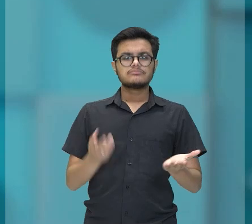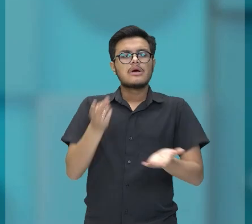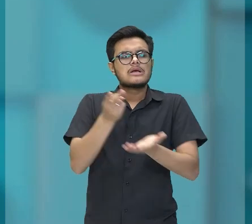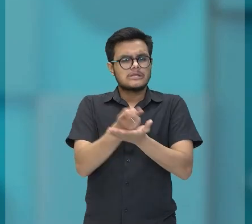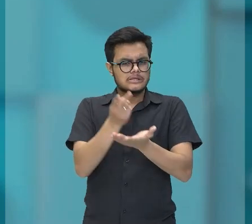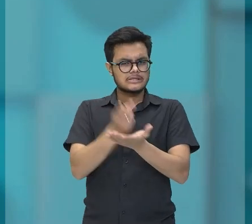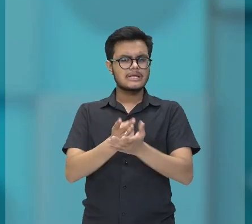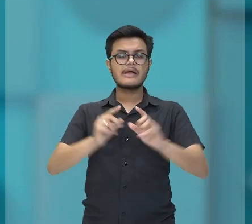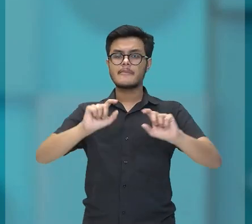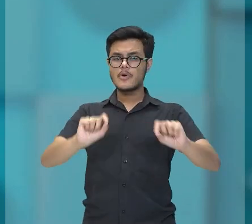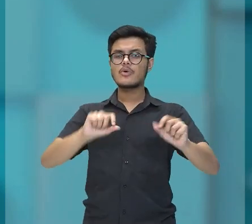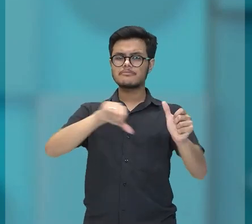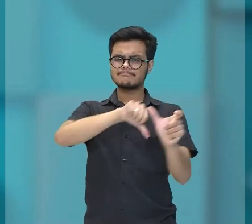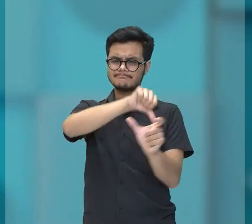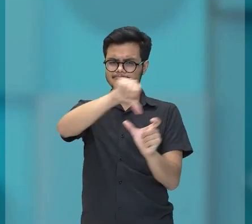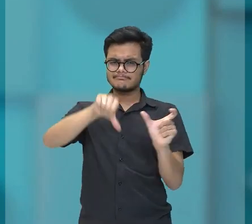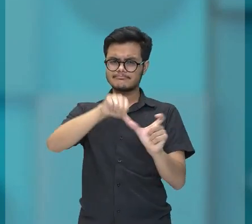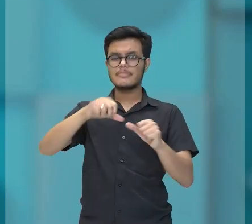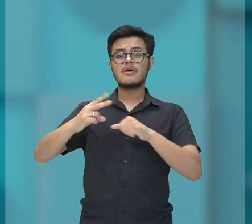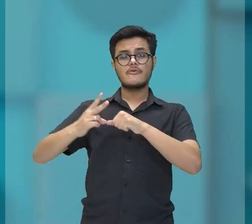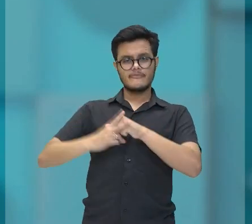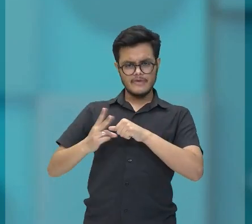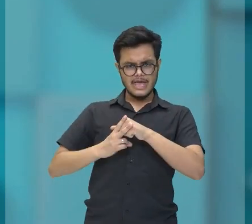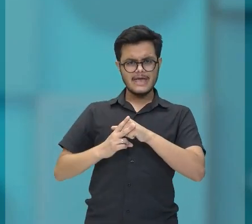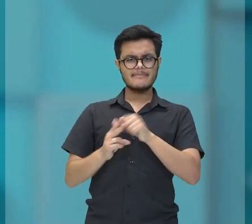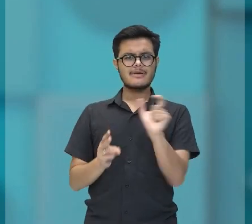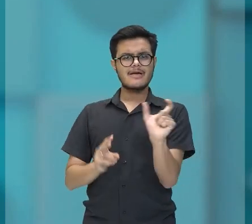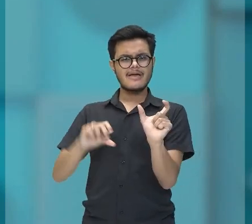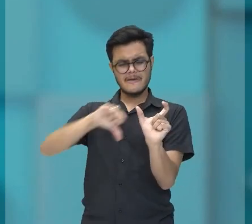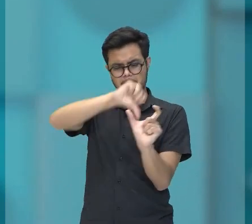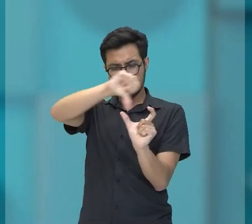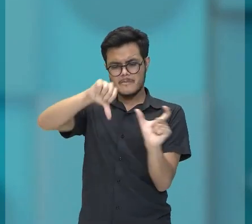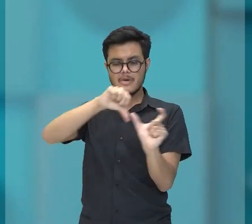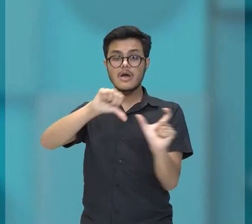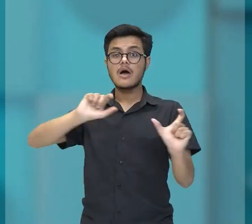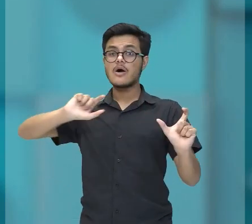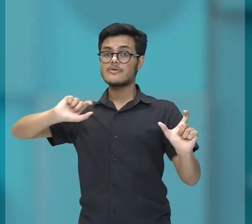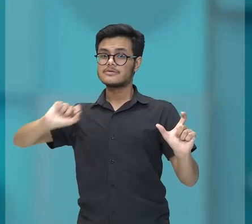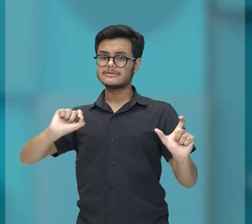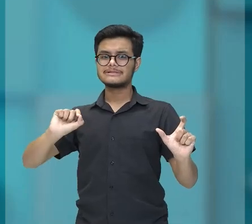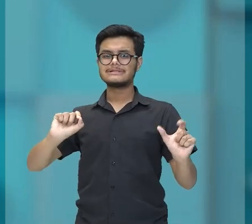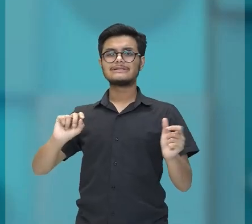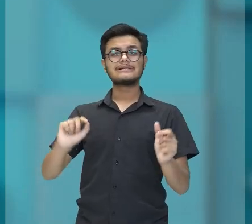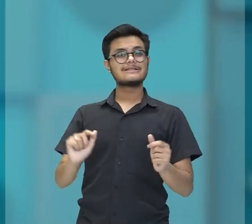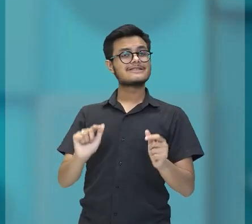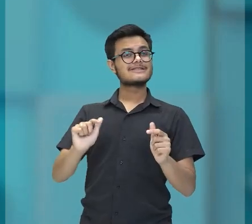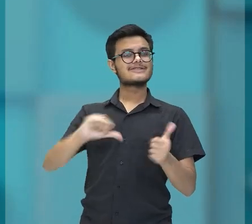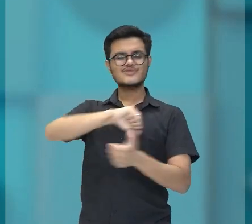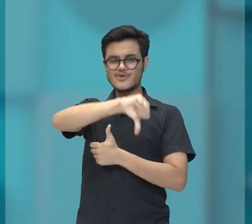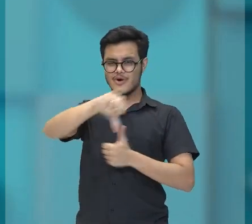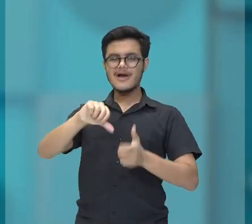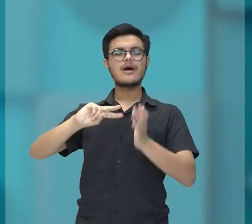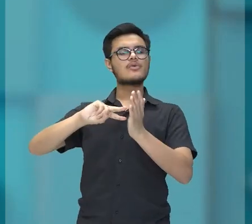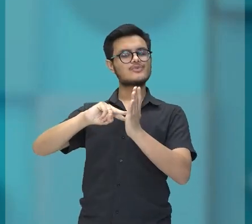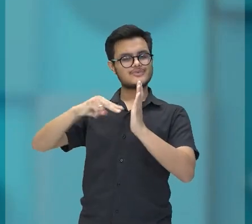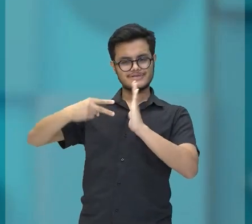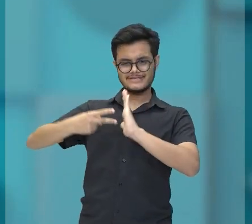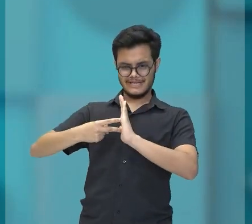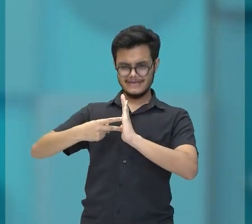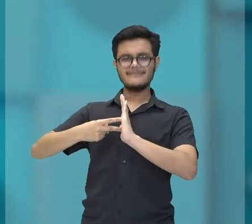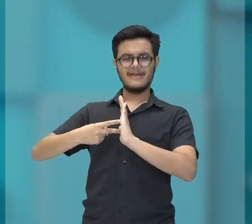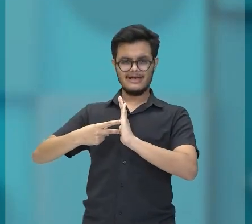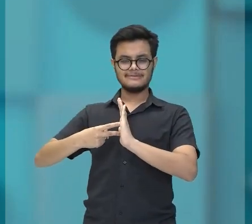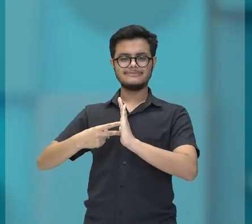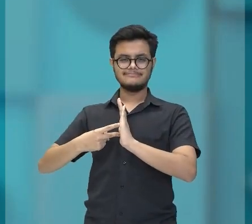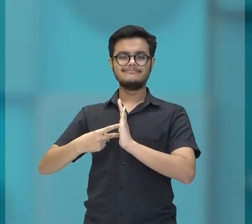ali conjugando o verbo, mudando a terminação do verbo, eu estou justamente modificando e lidando